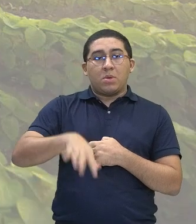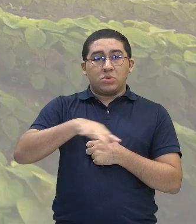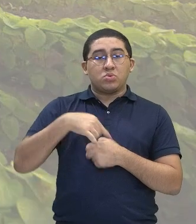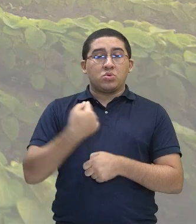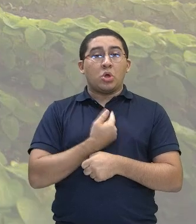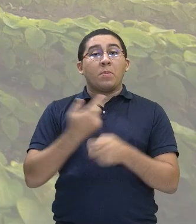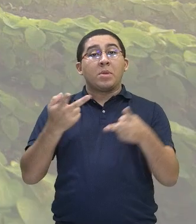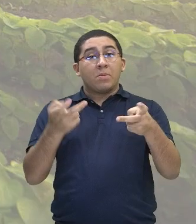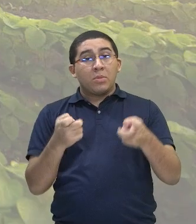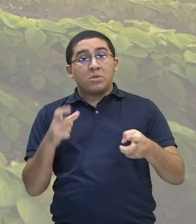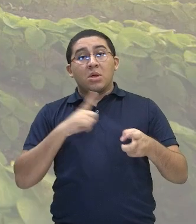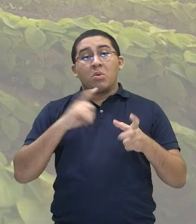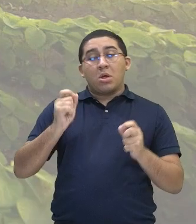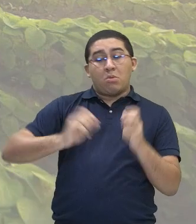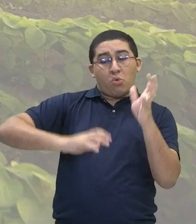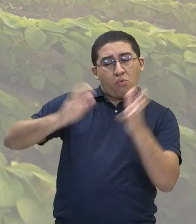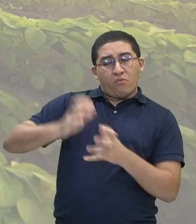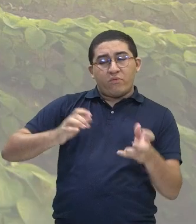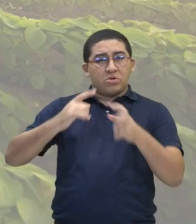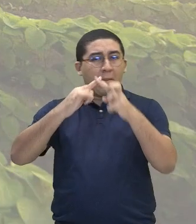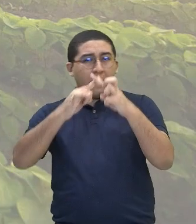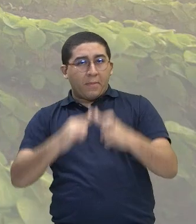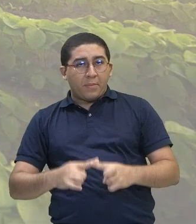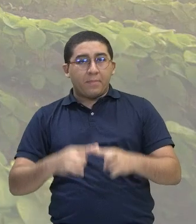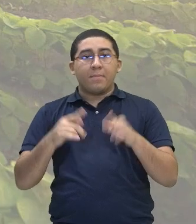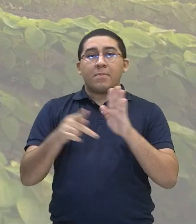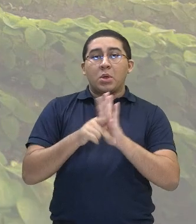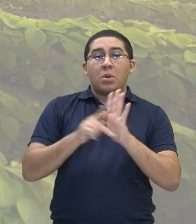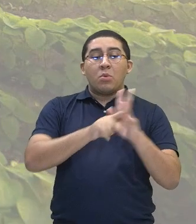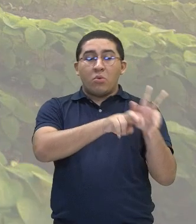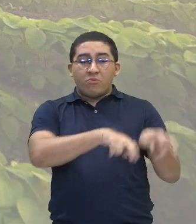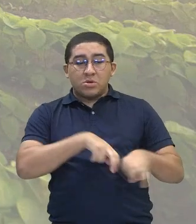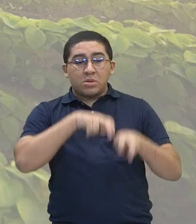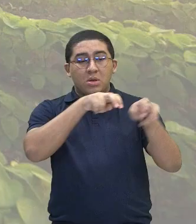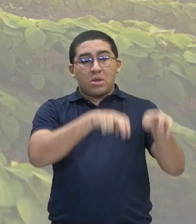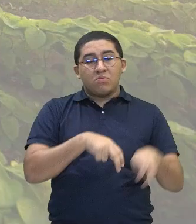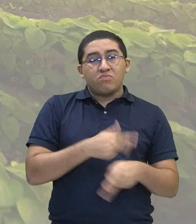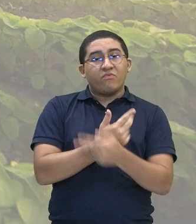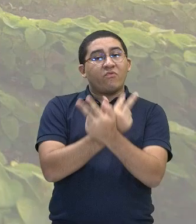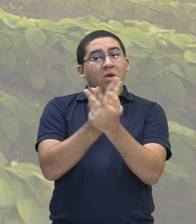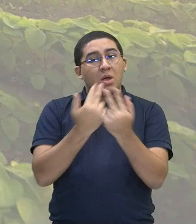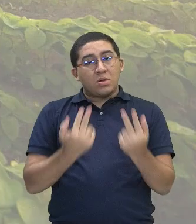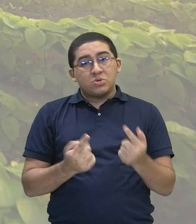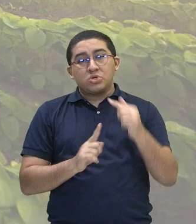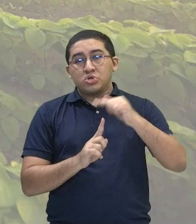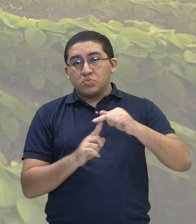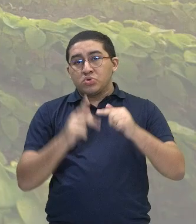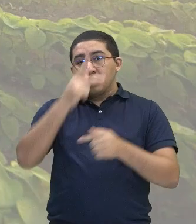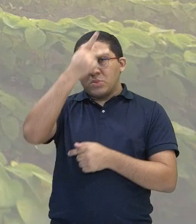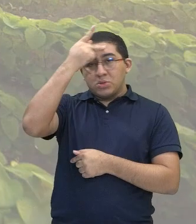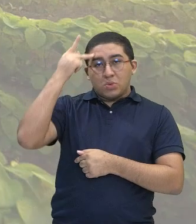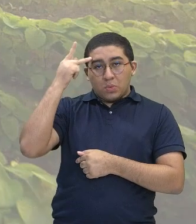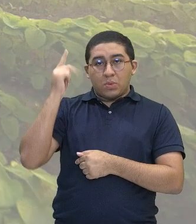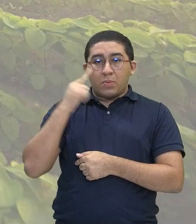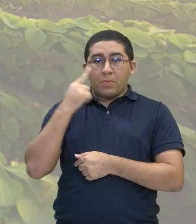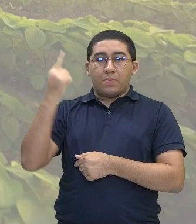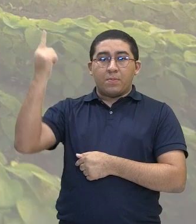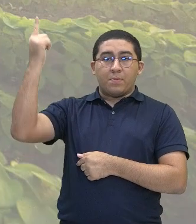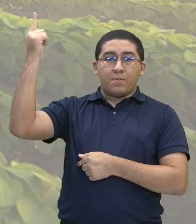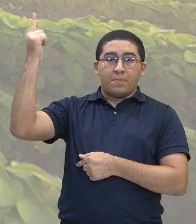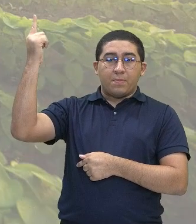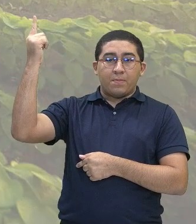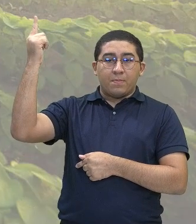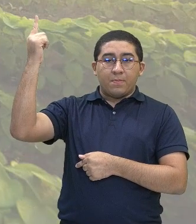conflitos fundiários com poceiros, com fazendeiros, grileiros, madeireiros e garimpeiros. Também,